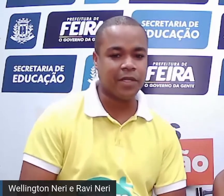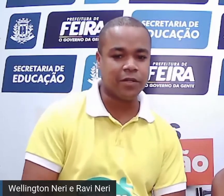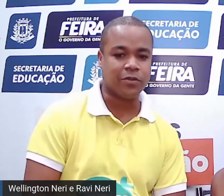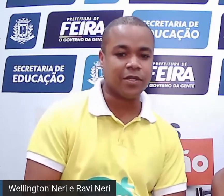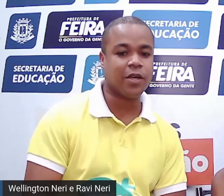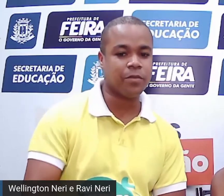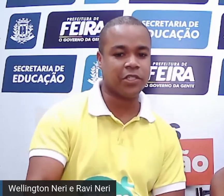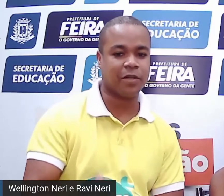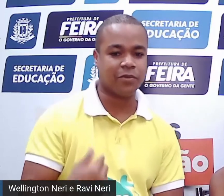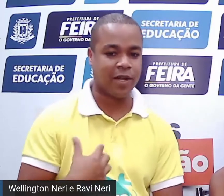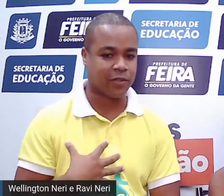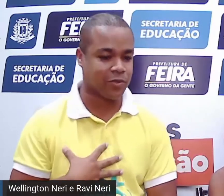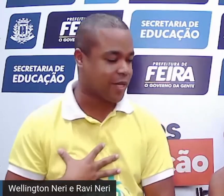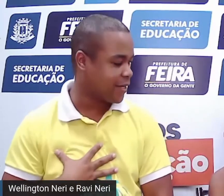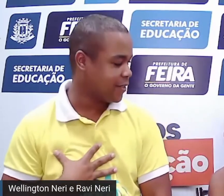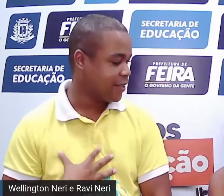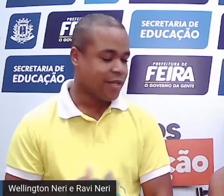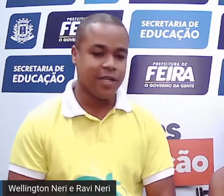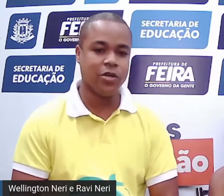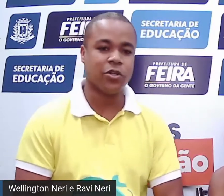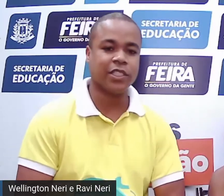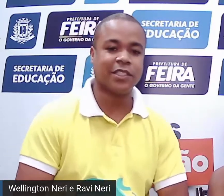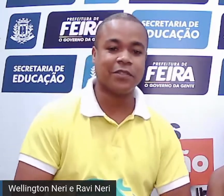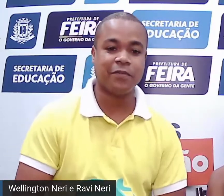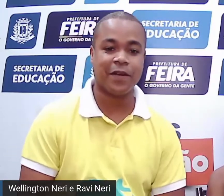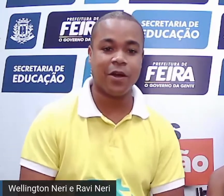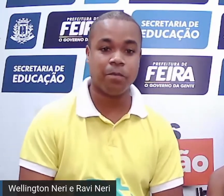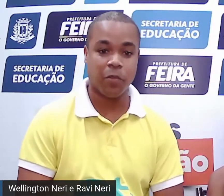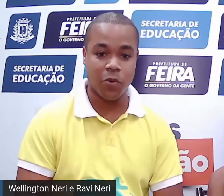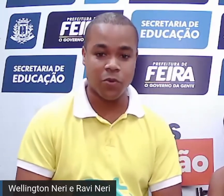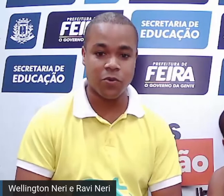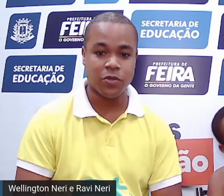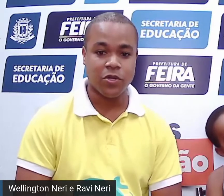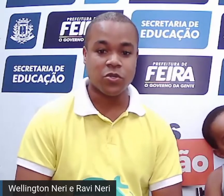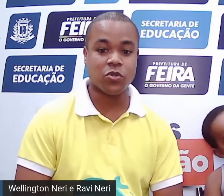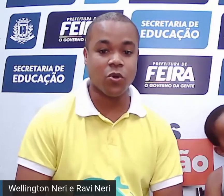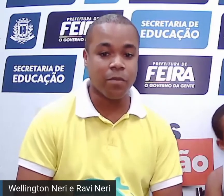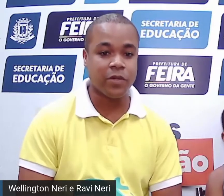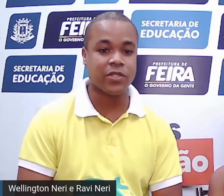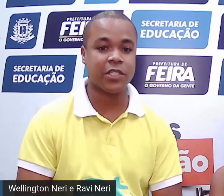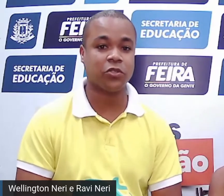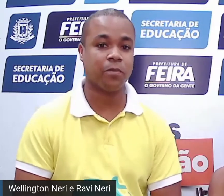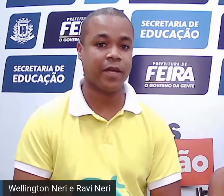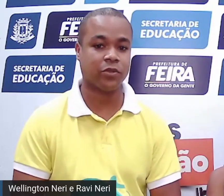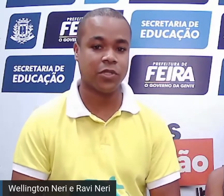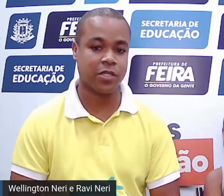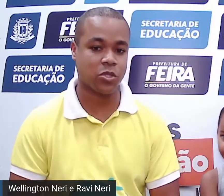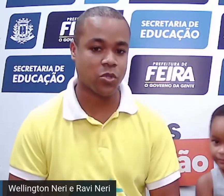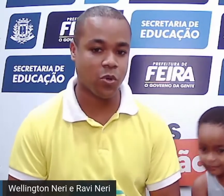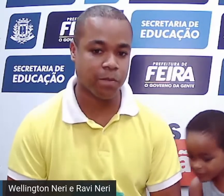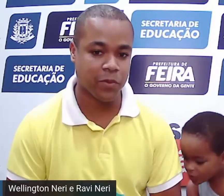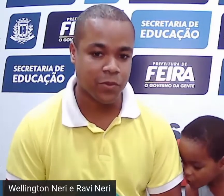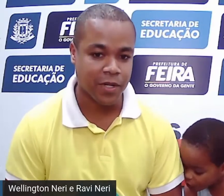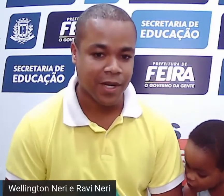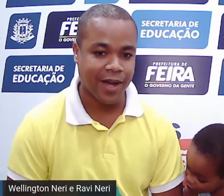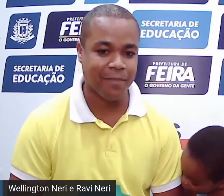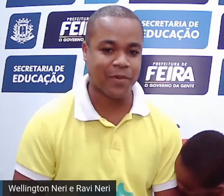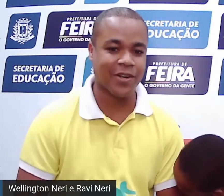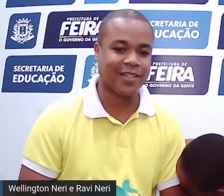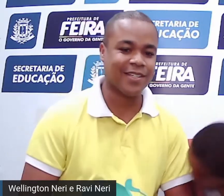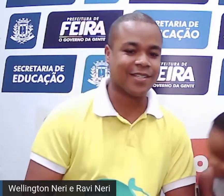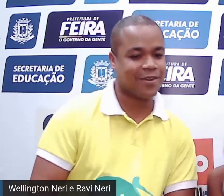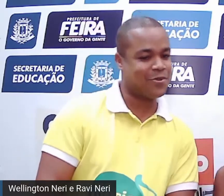também amigo. Eu me chamo Wellington Neri e hoje a gente vai falar um pouco sobre os instrumentos de sopro.